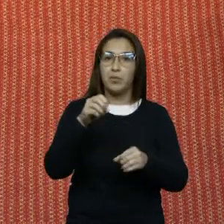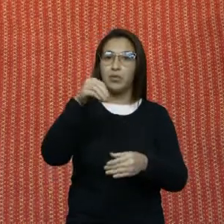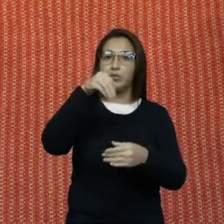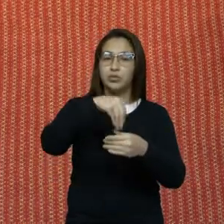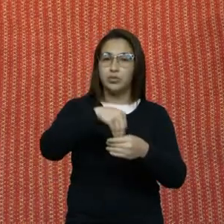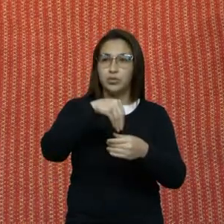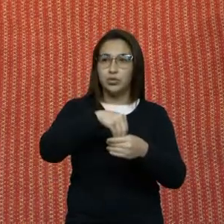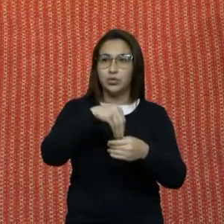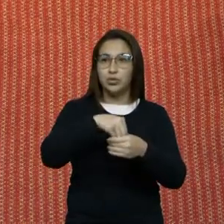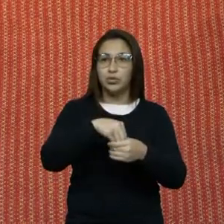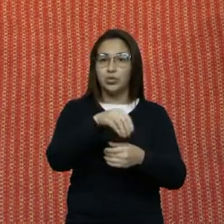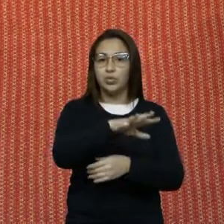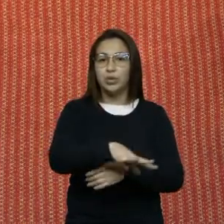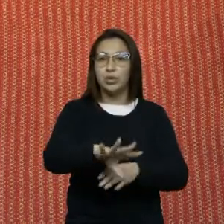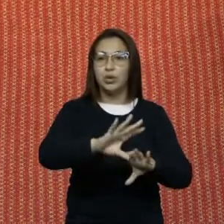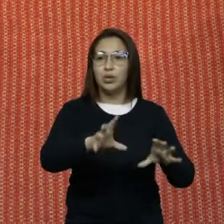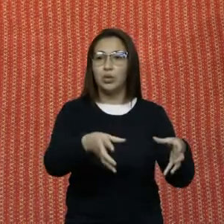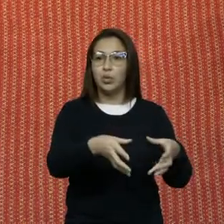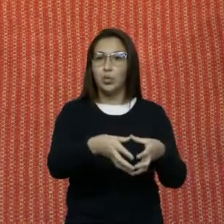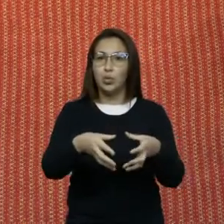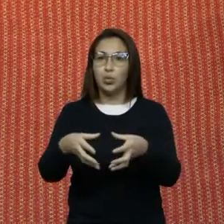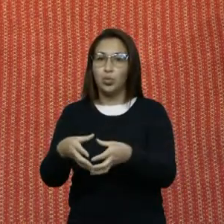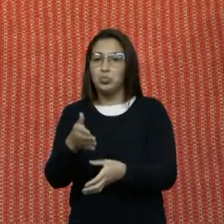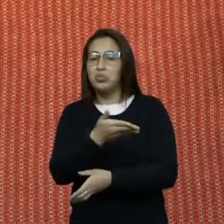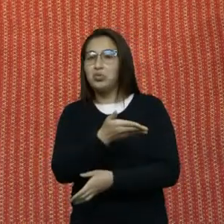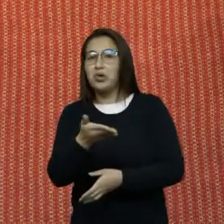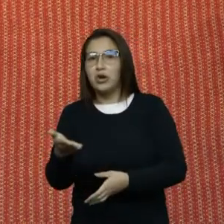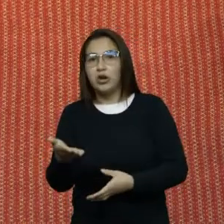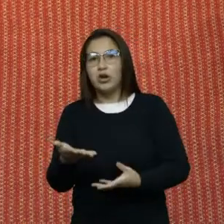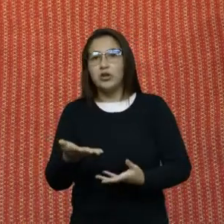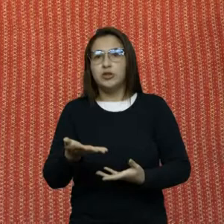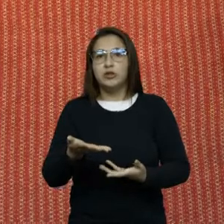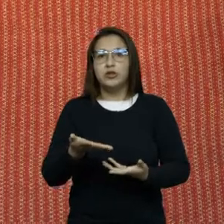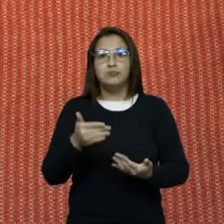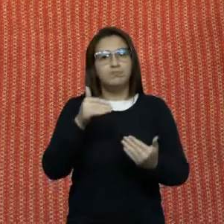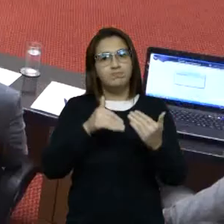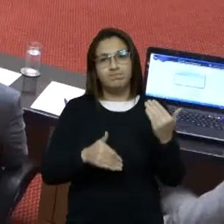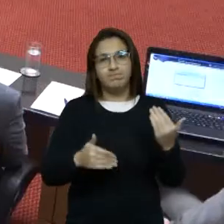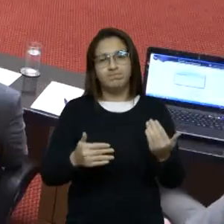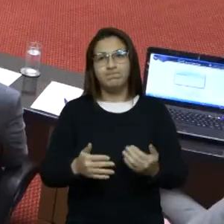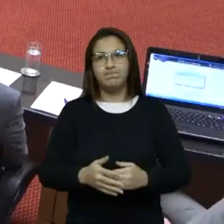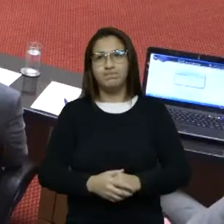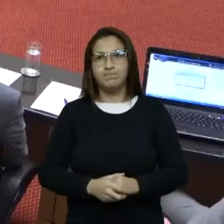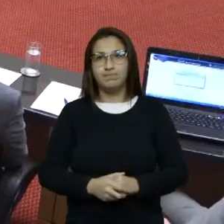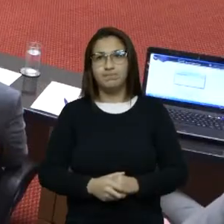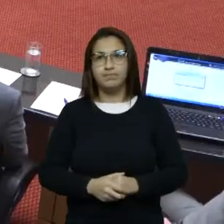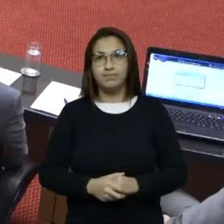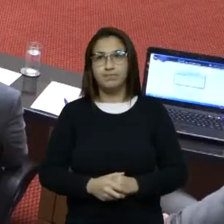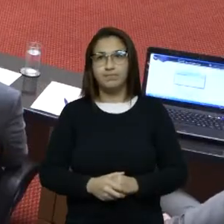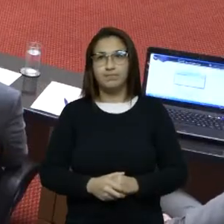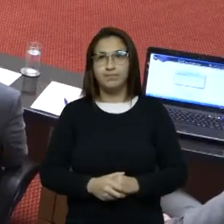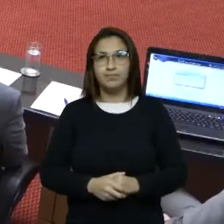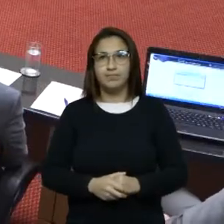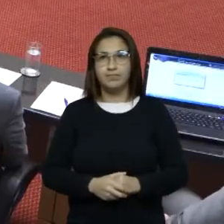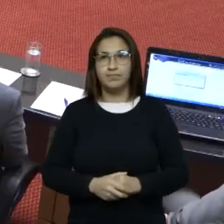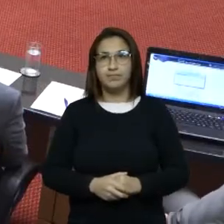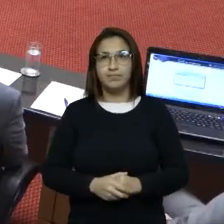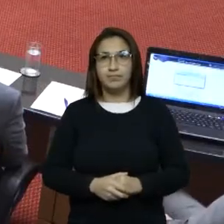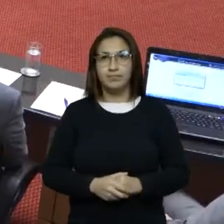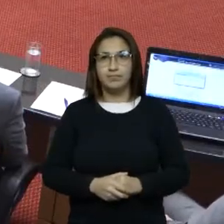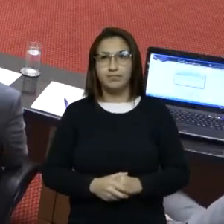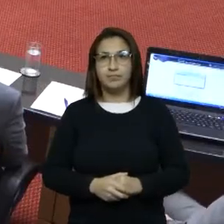aqueles aqueles setores que não sentiram contemplados pelo presidente e é isso